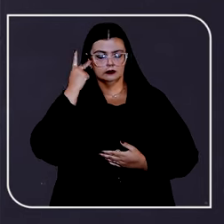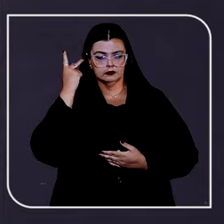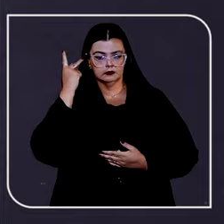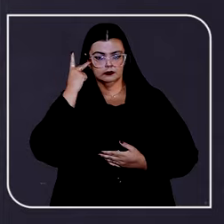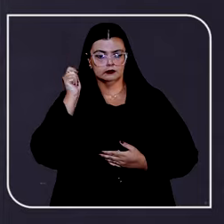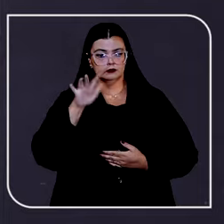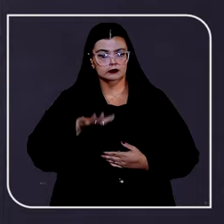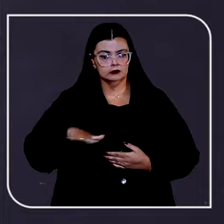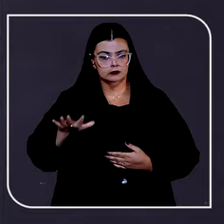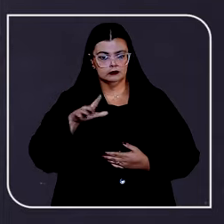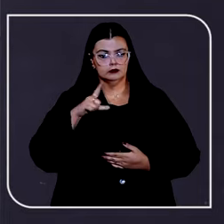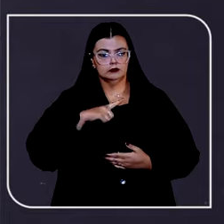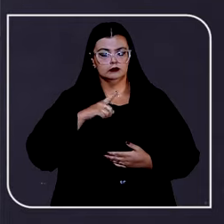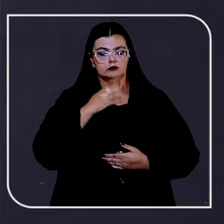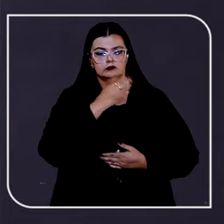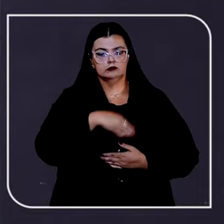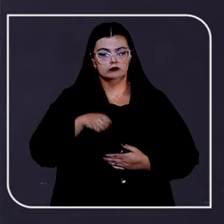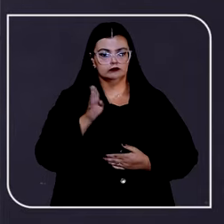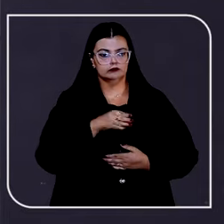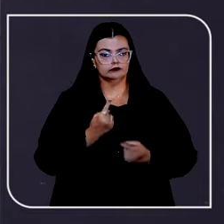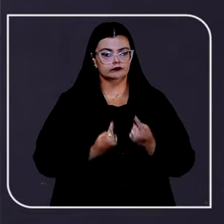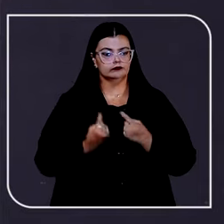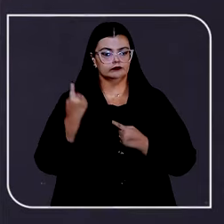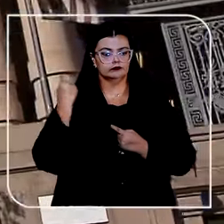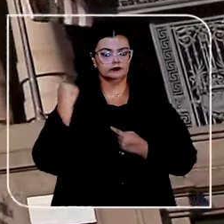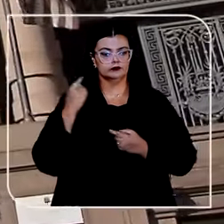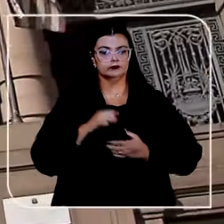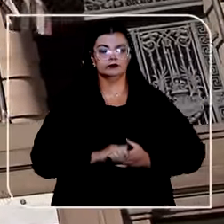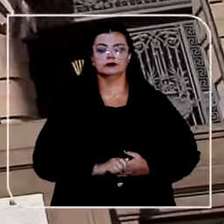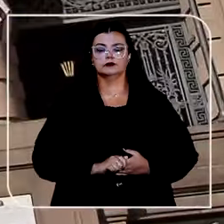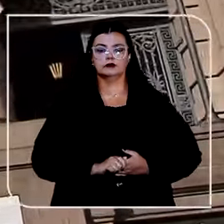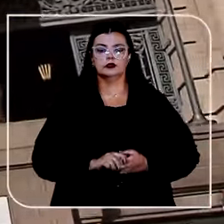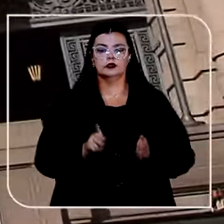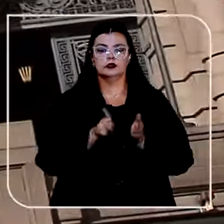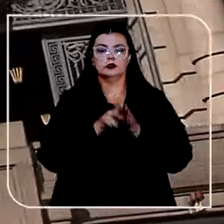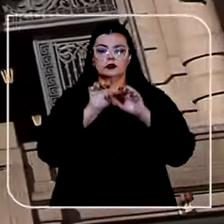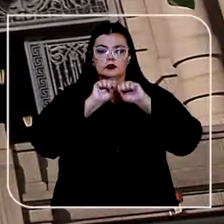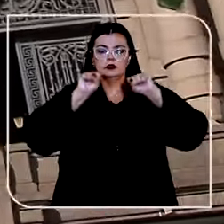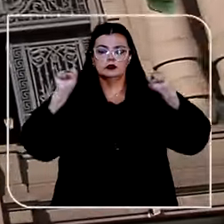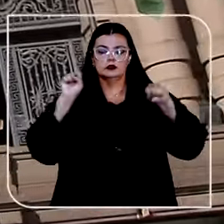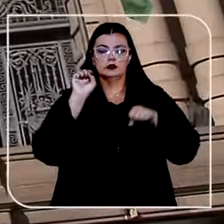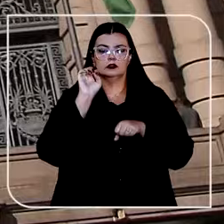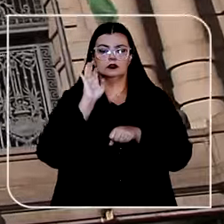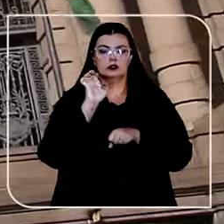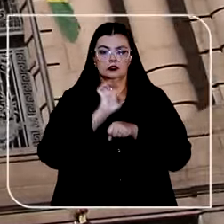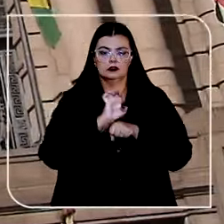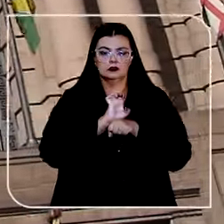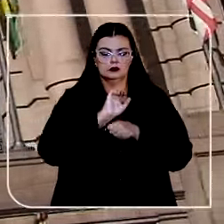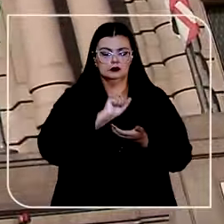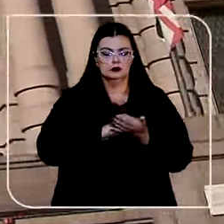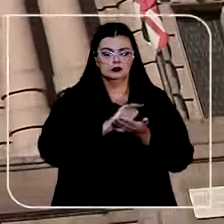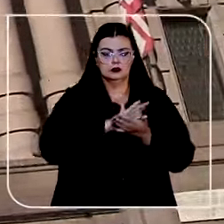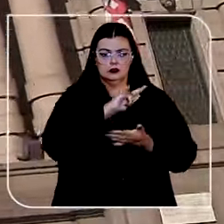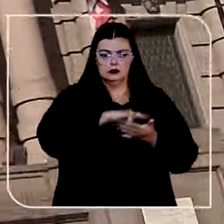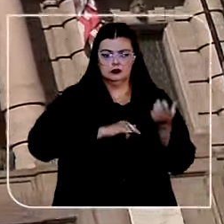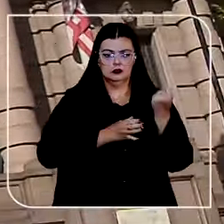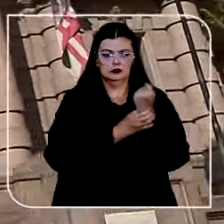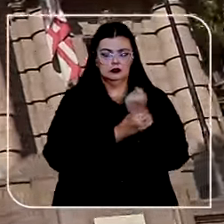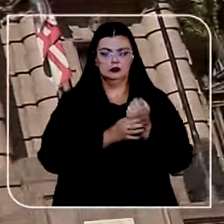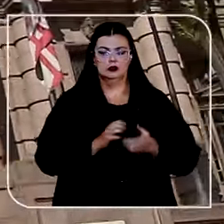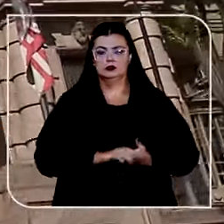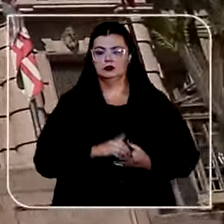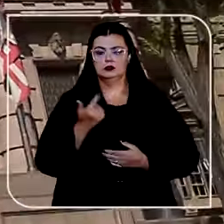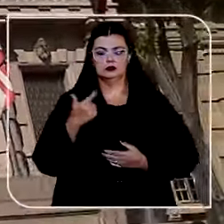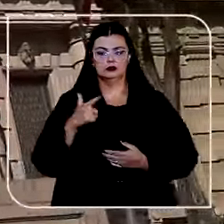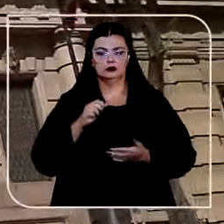Paulo devido à penalidade de suspensão no cargo anterior a corte Estadual entendeu que o mandado de segurança não seria cabível para